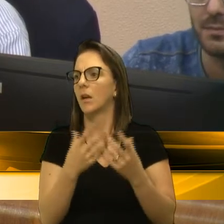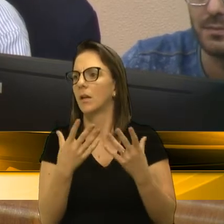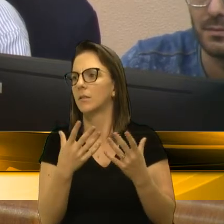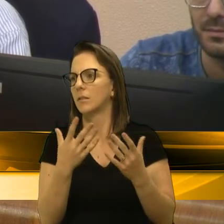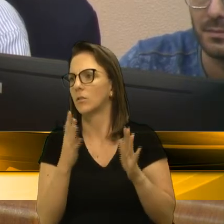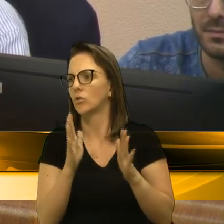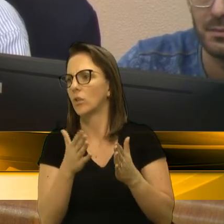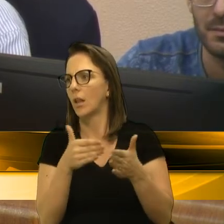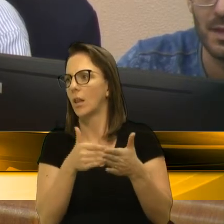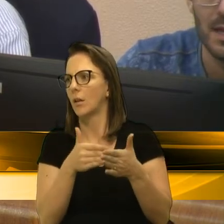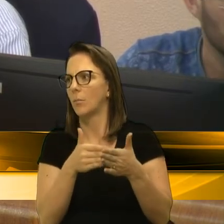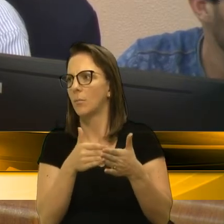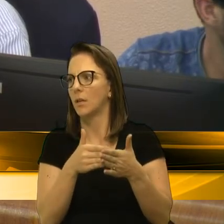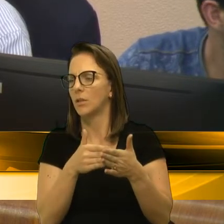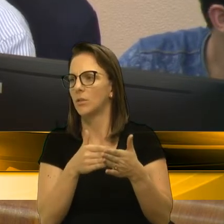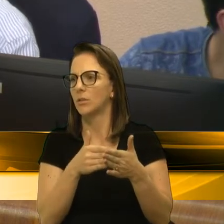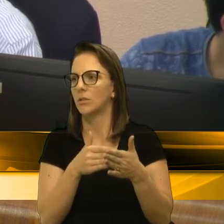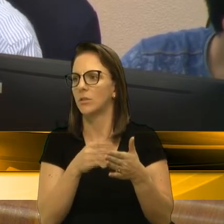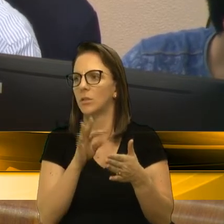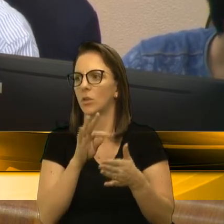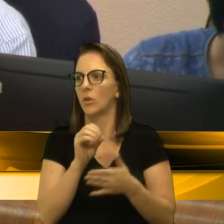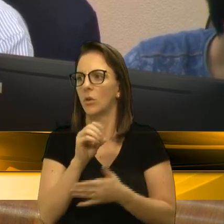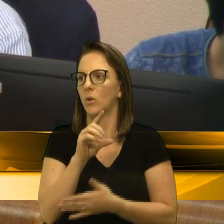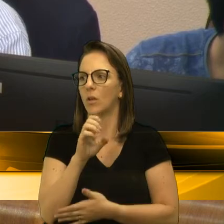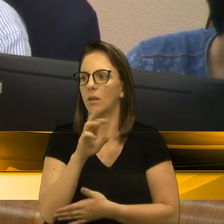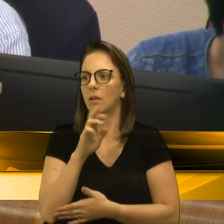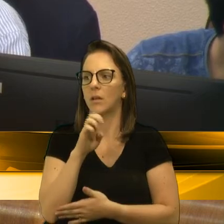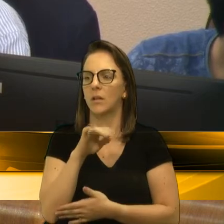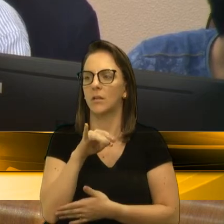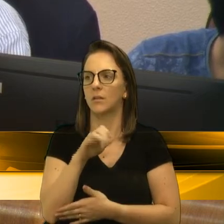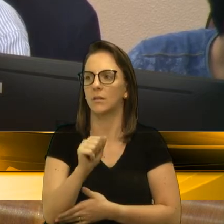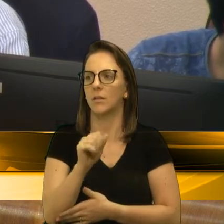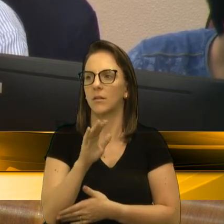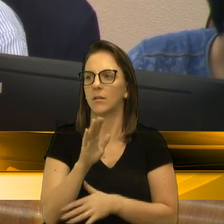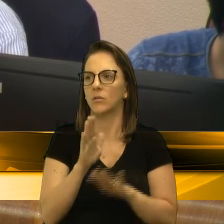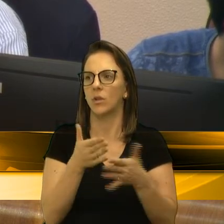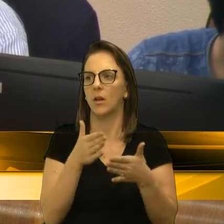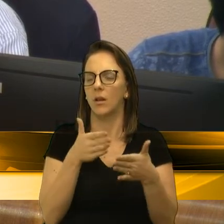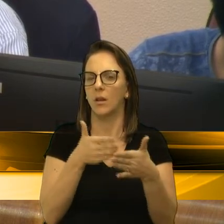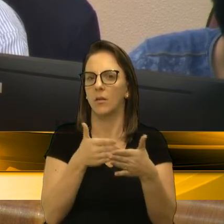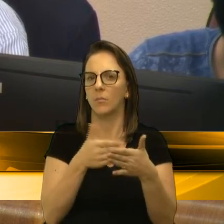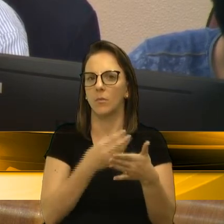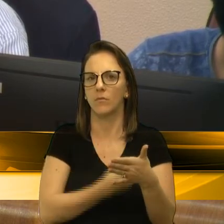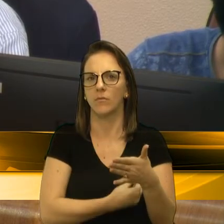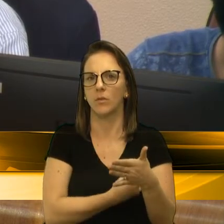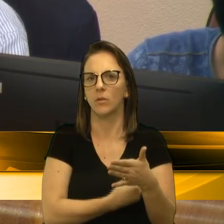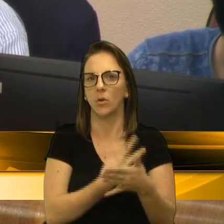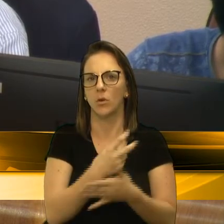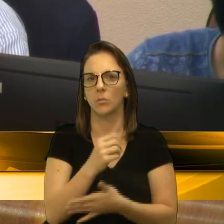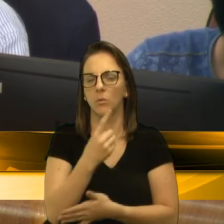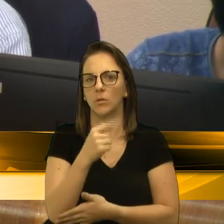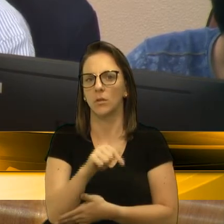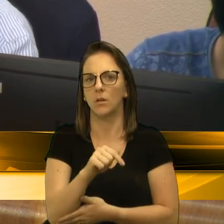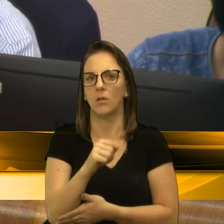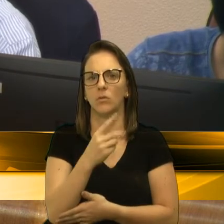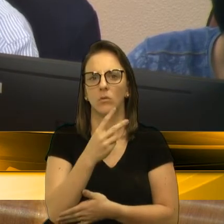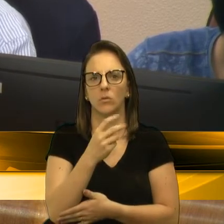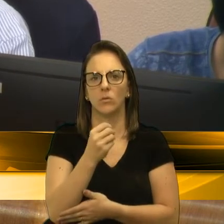às quais compete ao Poder Legislativo por um ponto final. Das afrontas havidas em 2017 e 2018 à